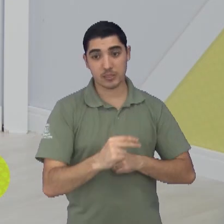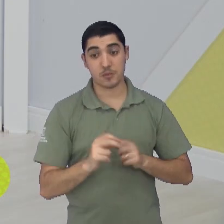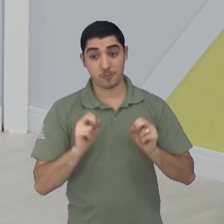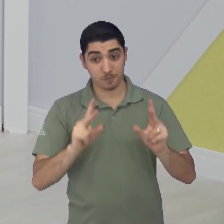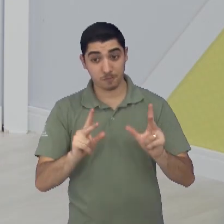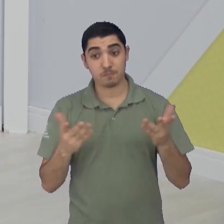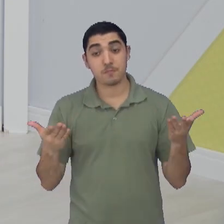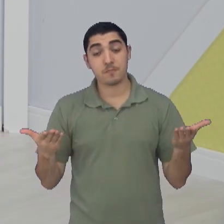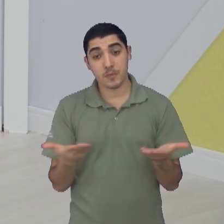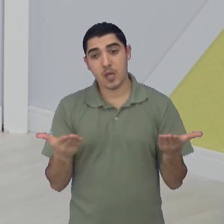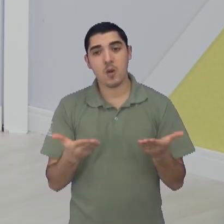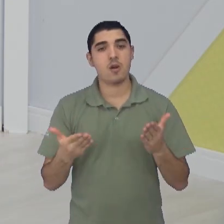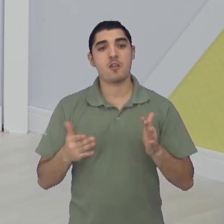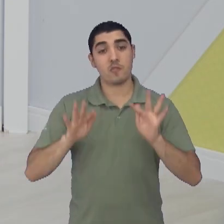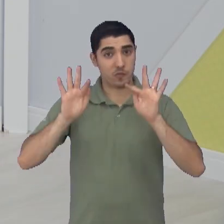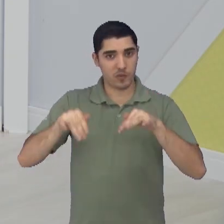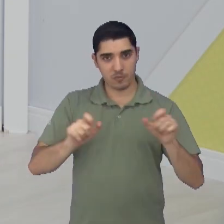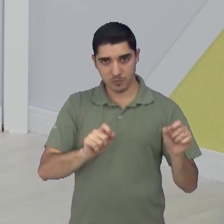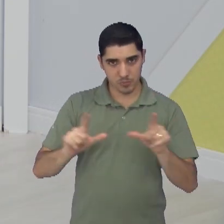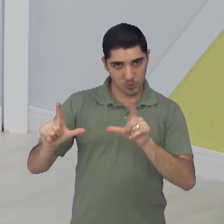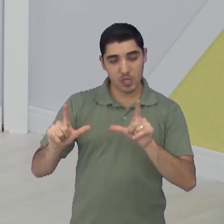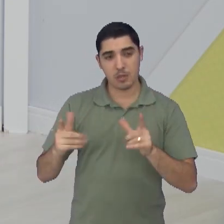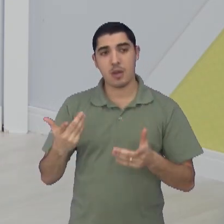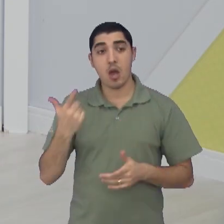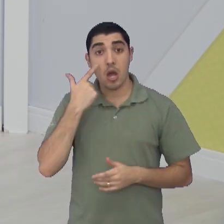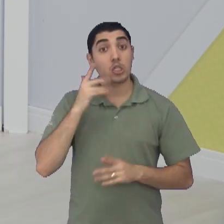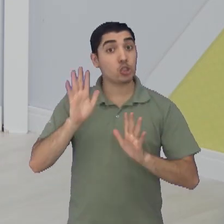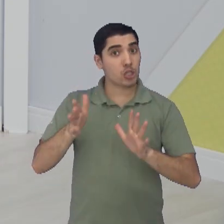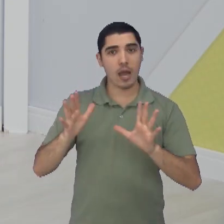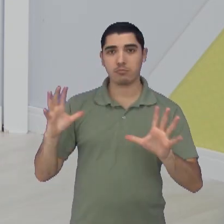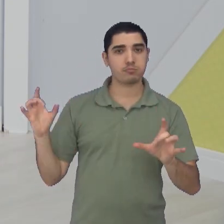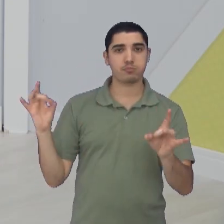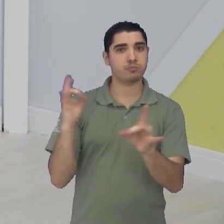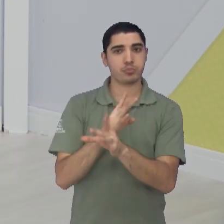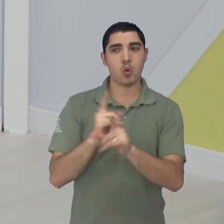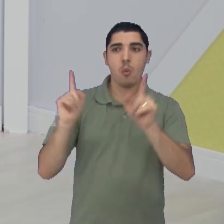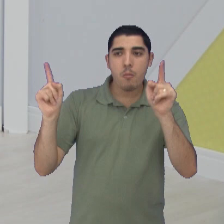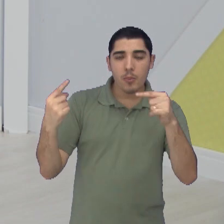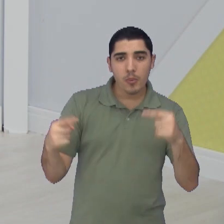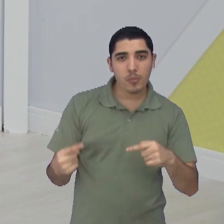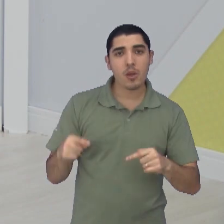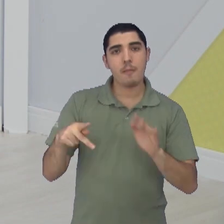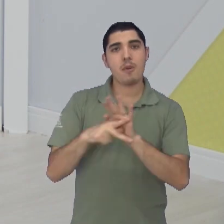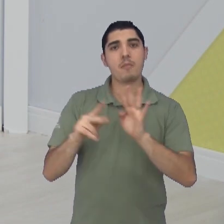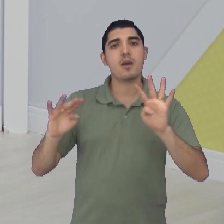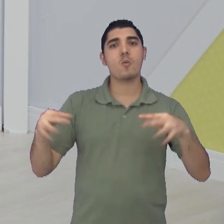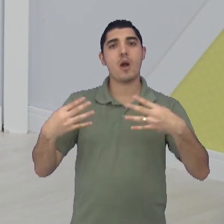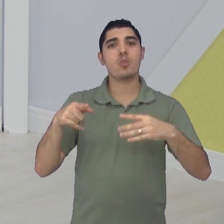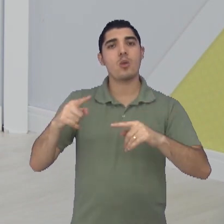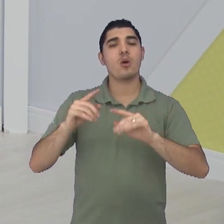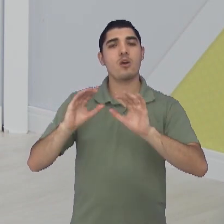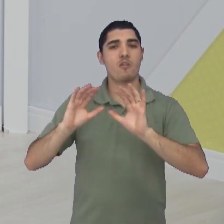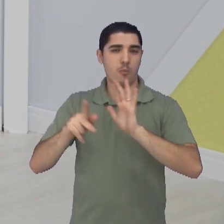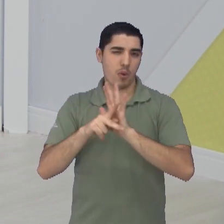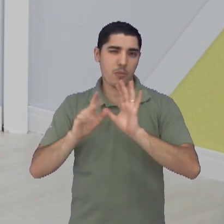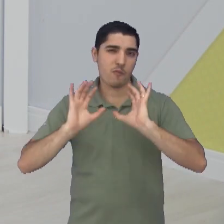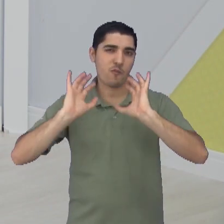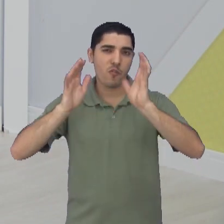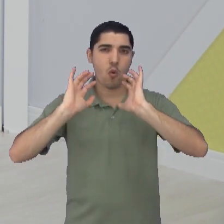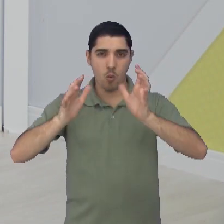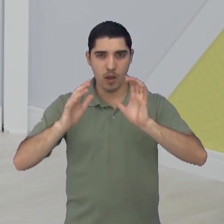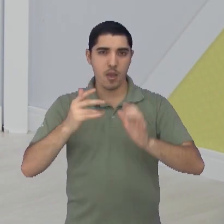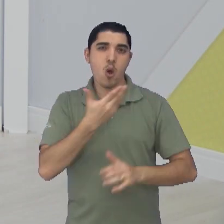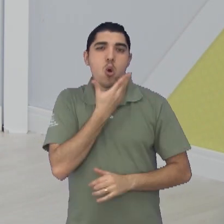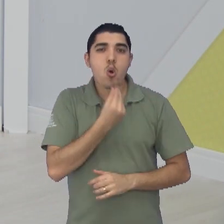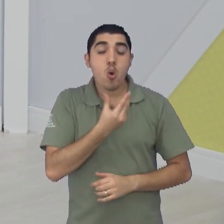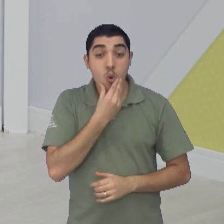Brunão pra gente fechar o hora do Esporte de hoje olha só estão definidas os confrontos de quartas de final do campeonato paulista de vôlei masculino Depois da